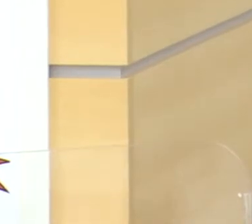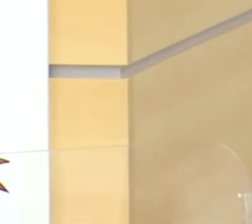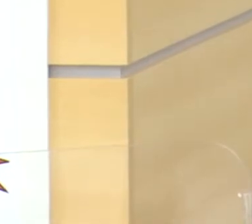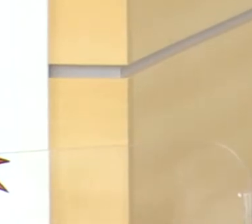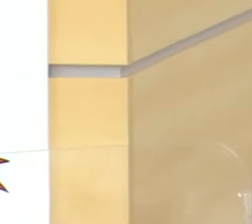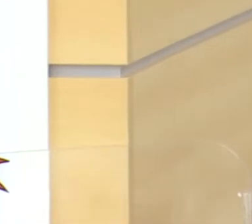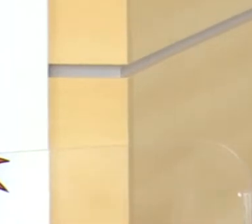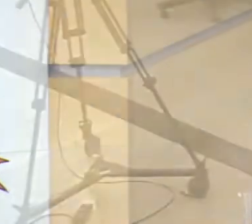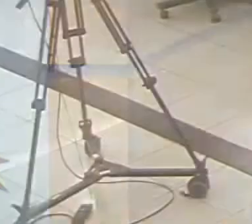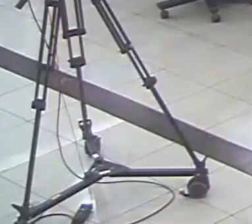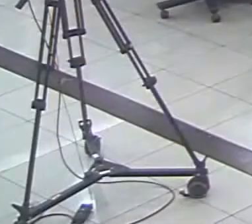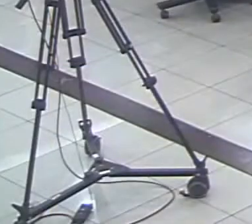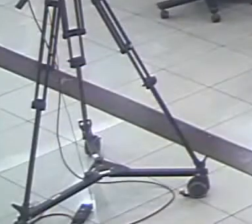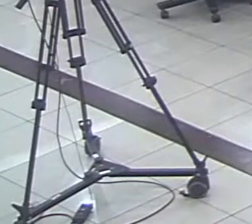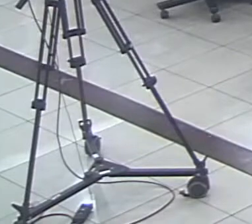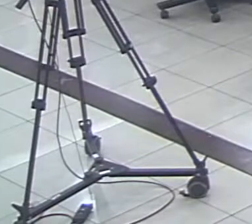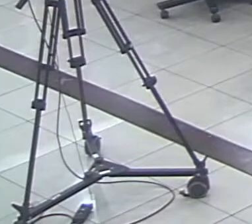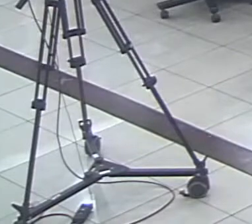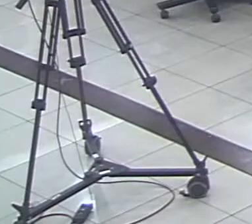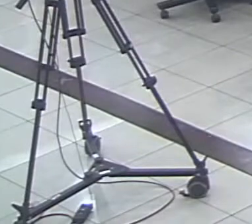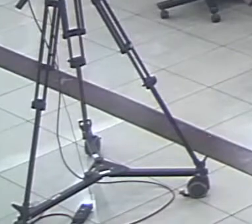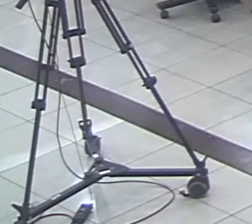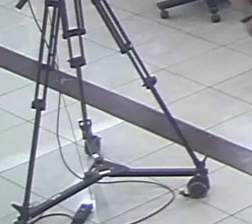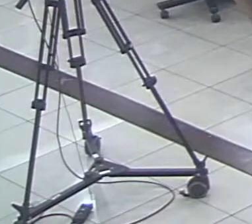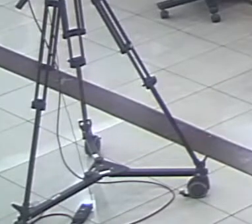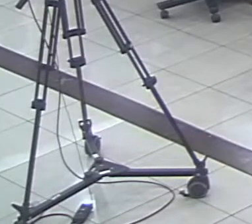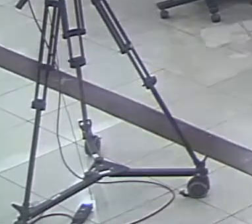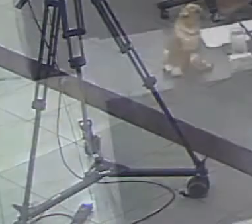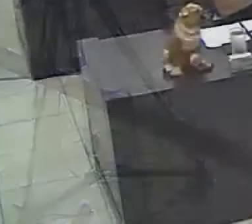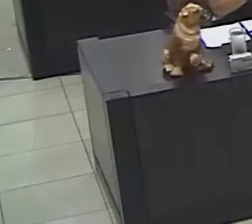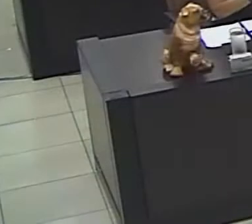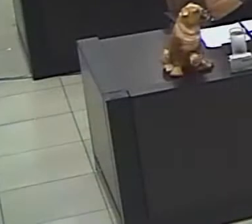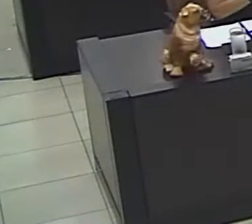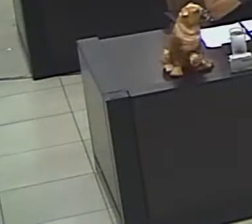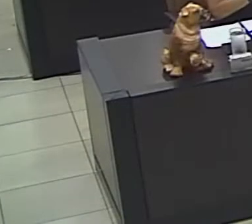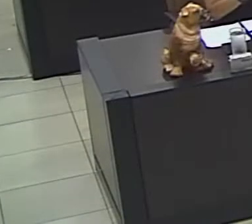E aí E aí E aí